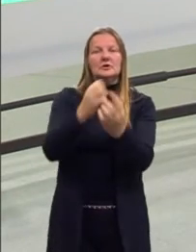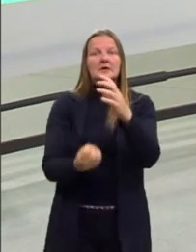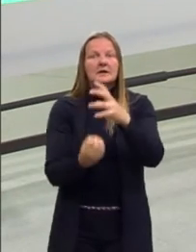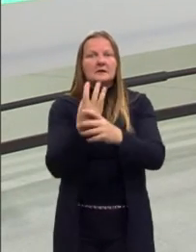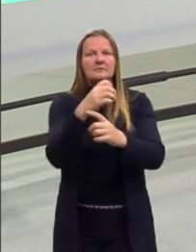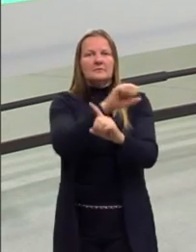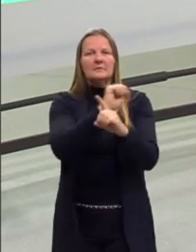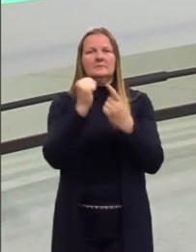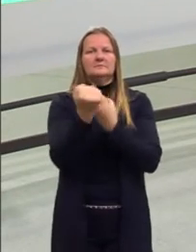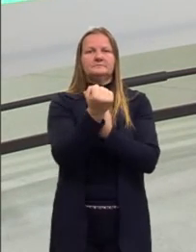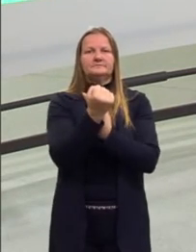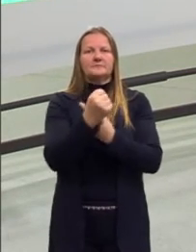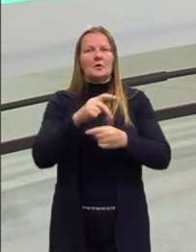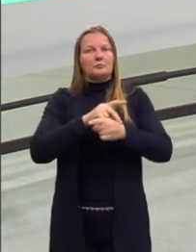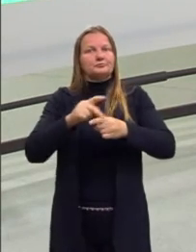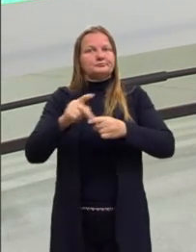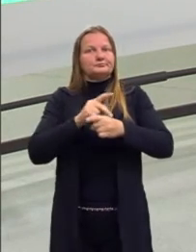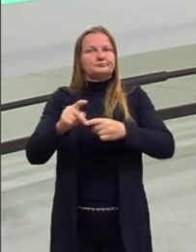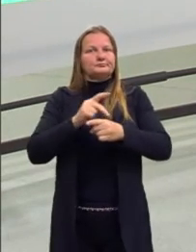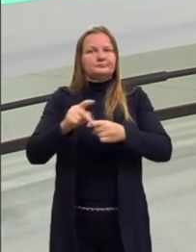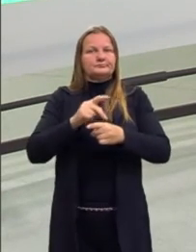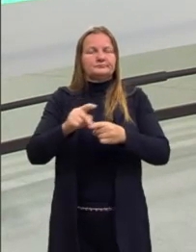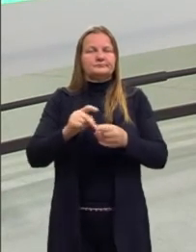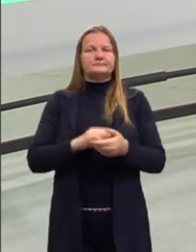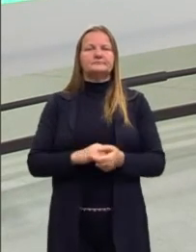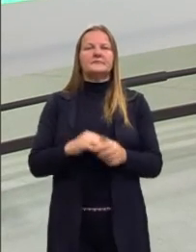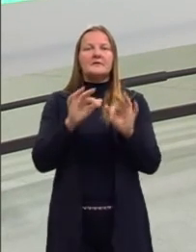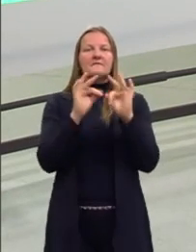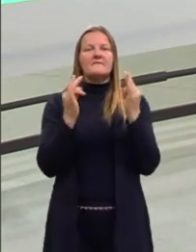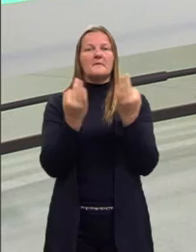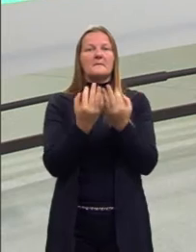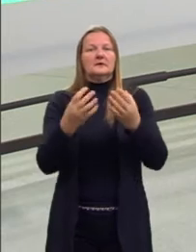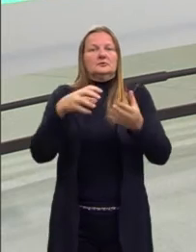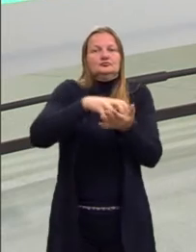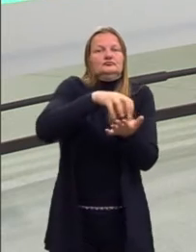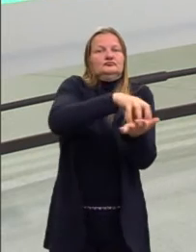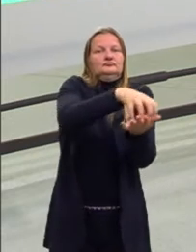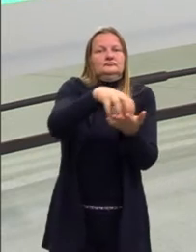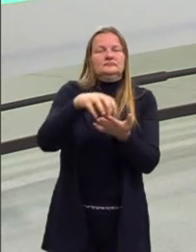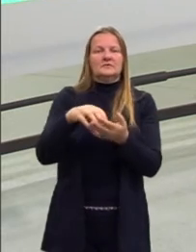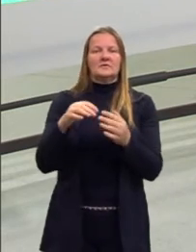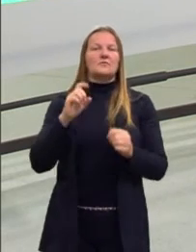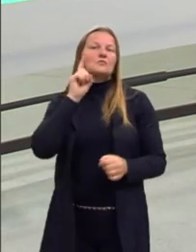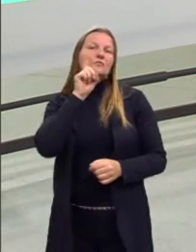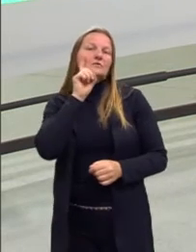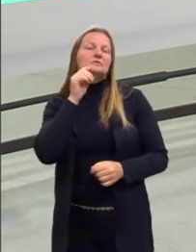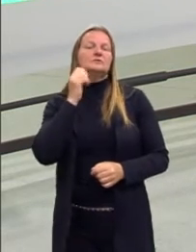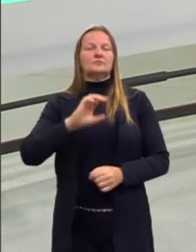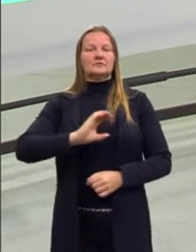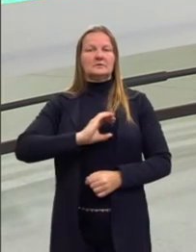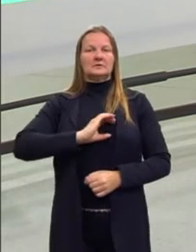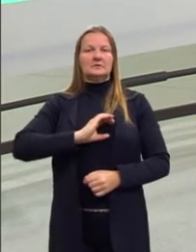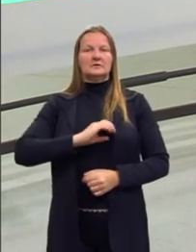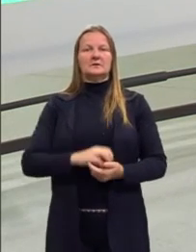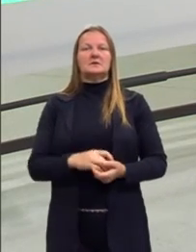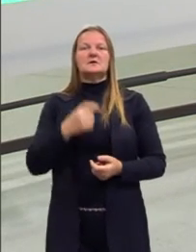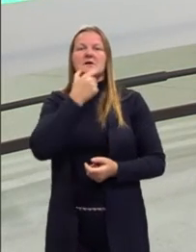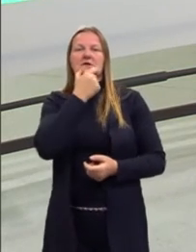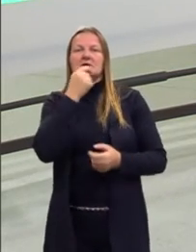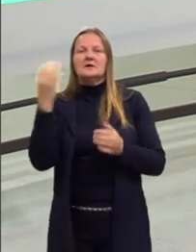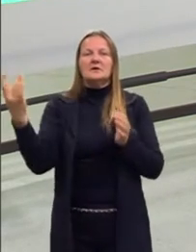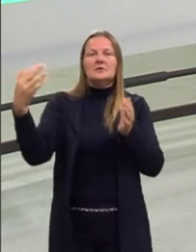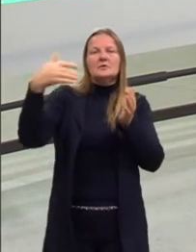sociedade né que são os puritanos ele e depois que um excesso de população na Inglaterra e acabado